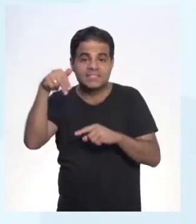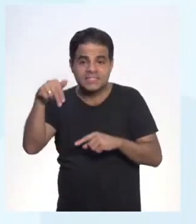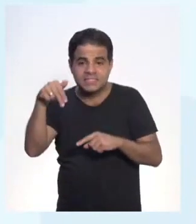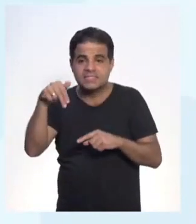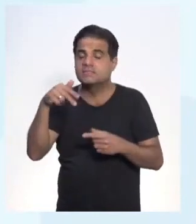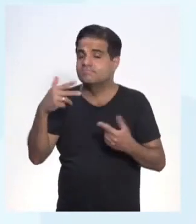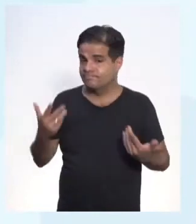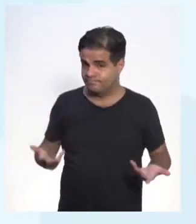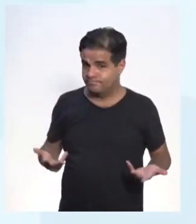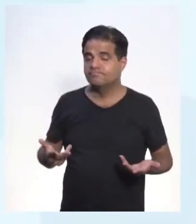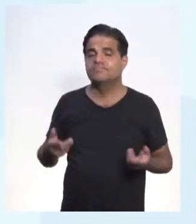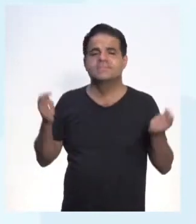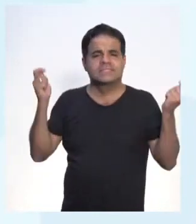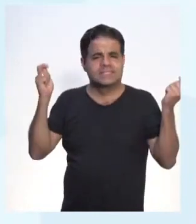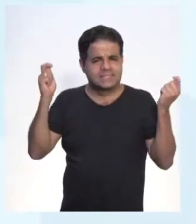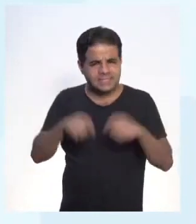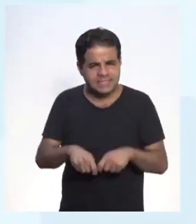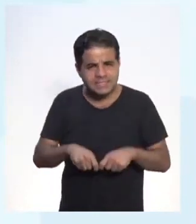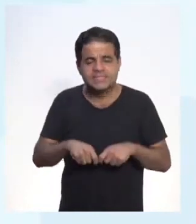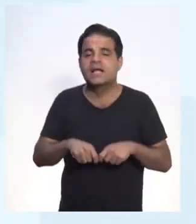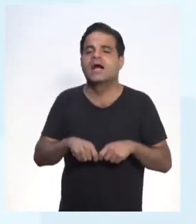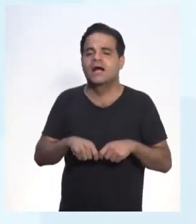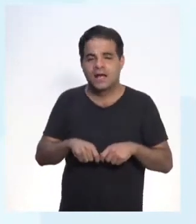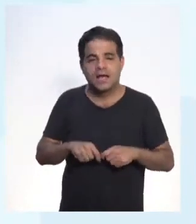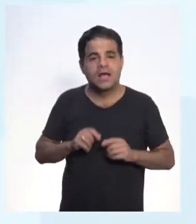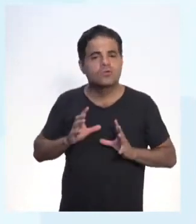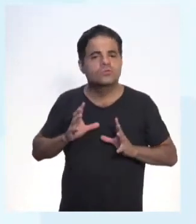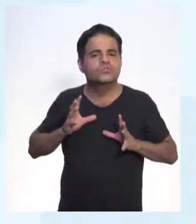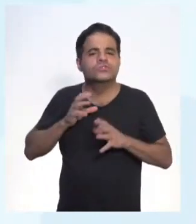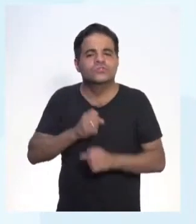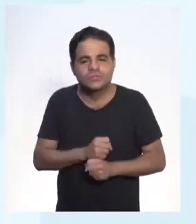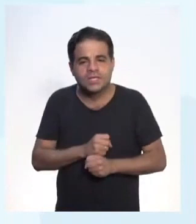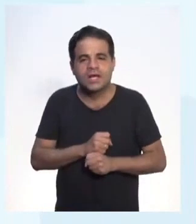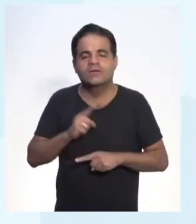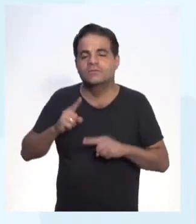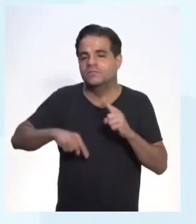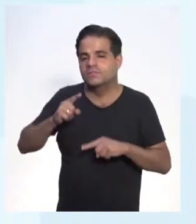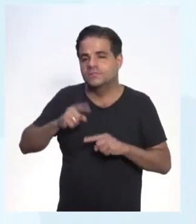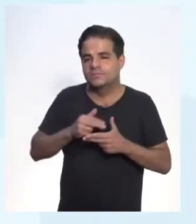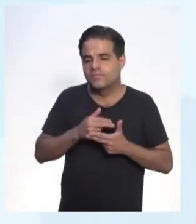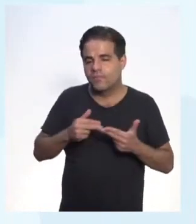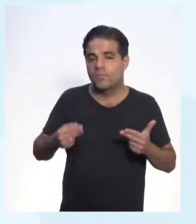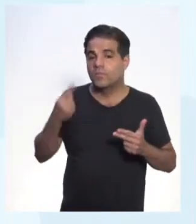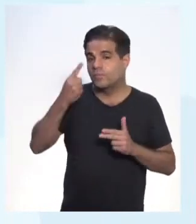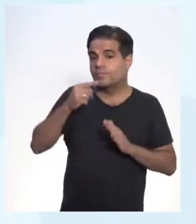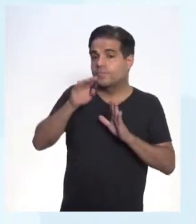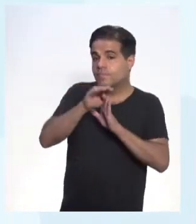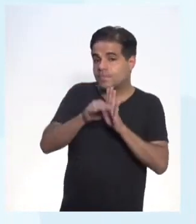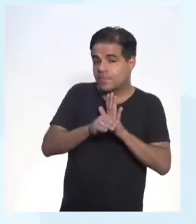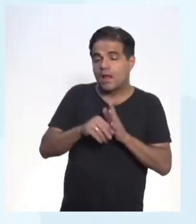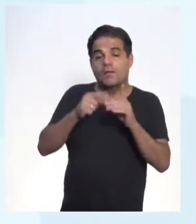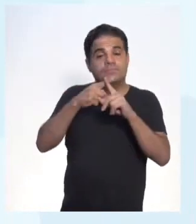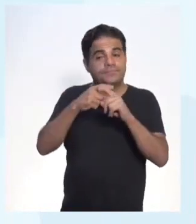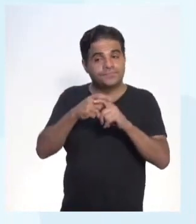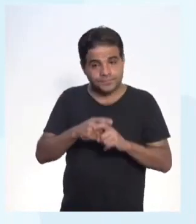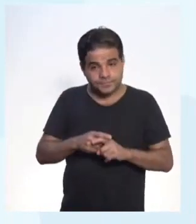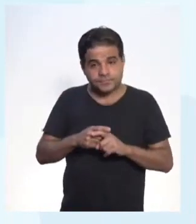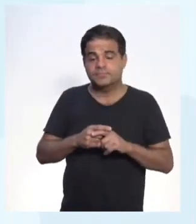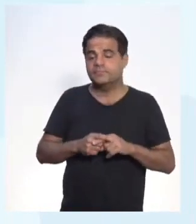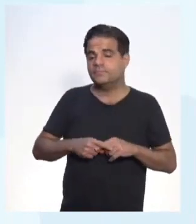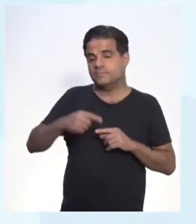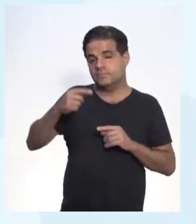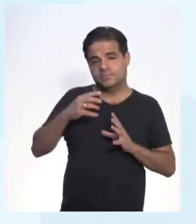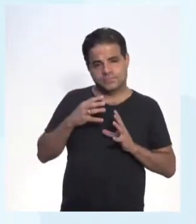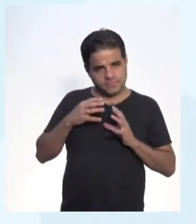Isto é, as possibilidades é o total de elementos do primeiro conjunto multiplicado